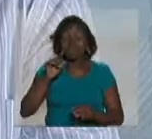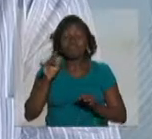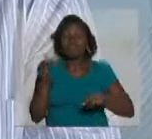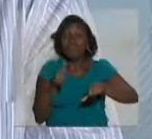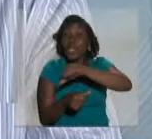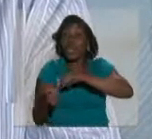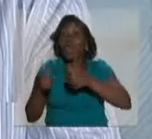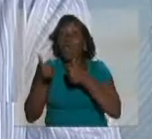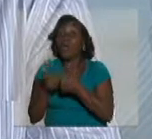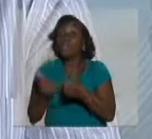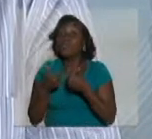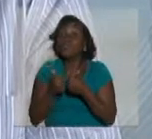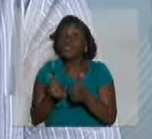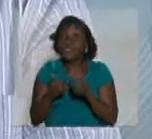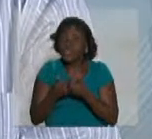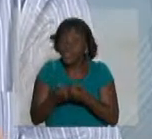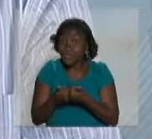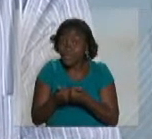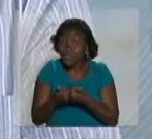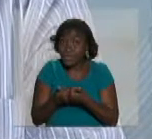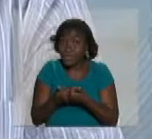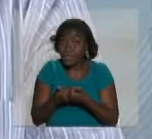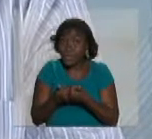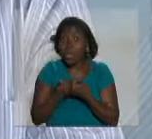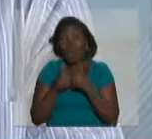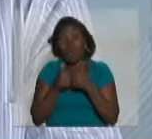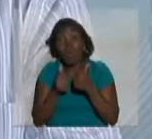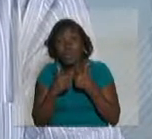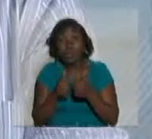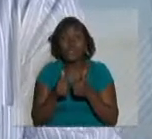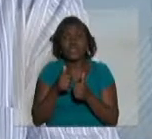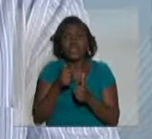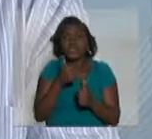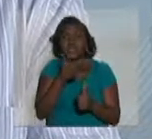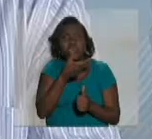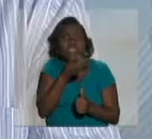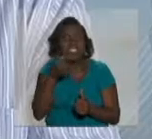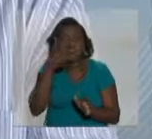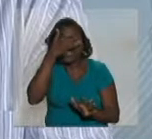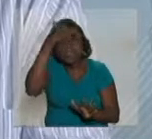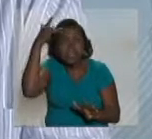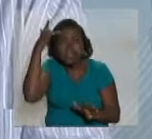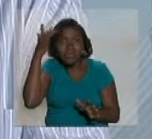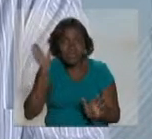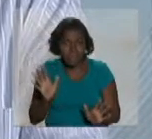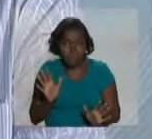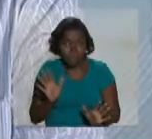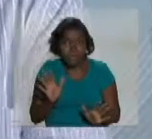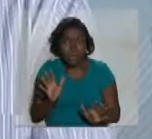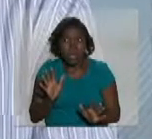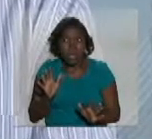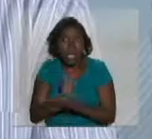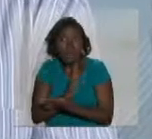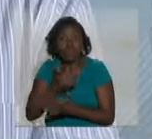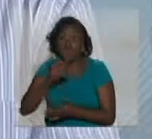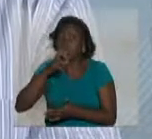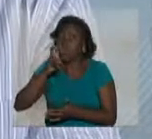O ônibus, um ônibus articulado, cerca de 200 pessoas, um biarticulado,